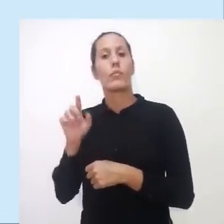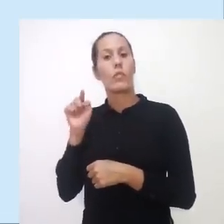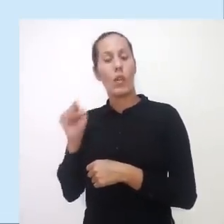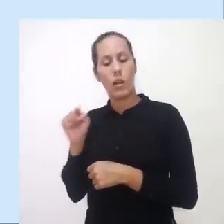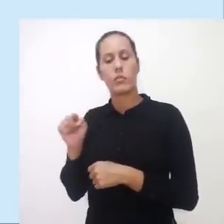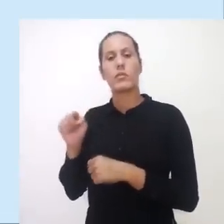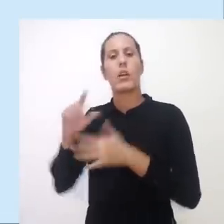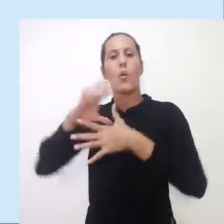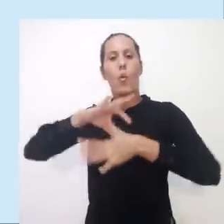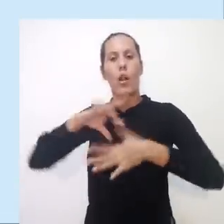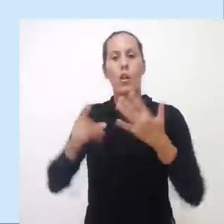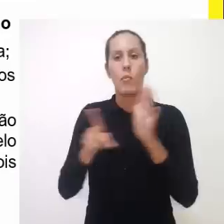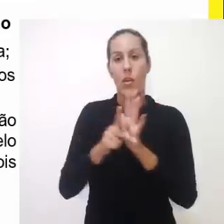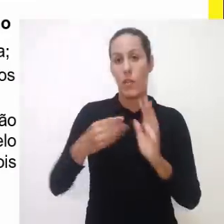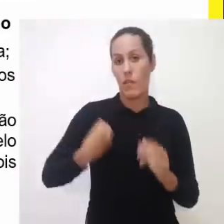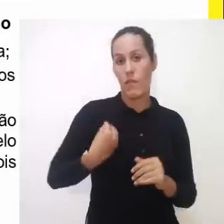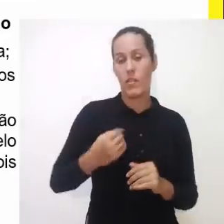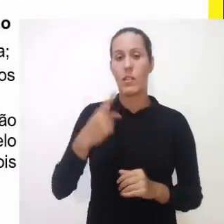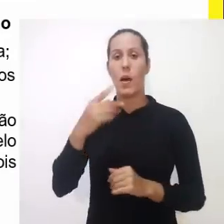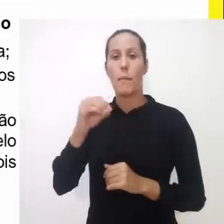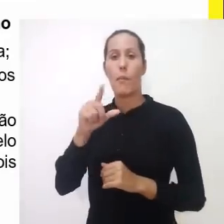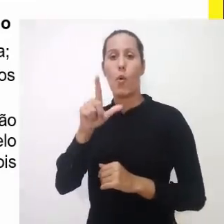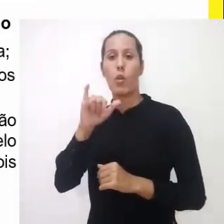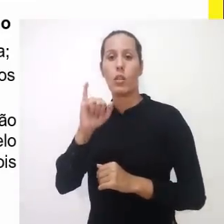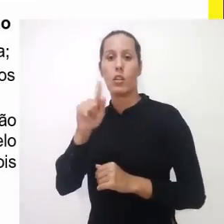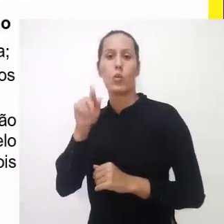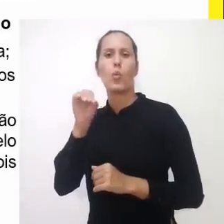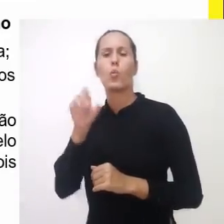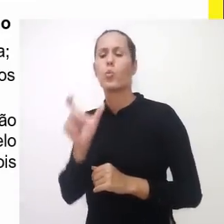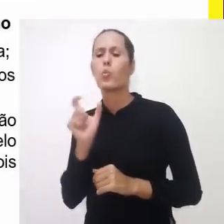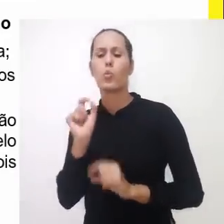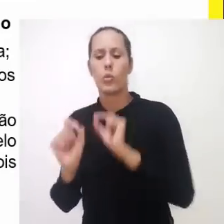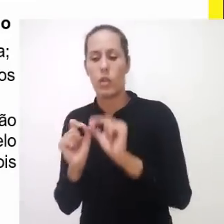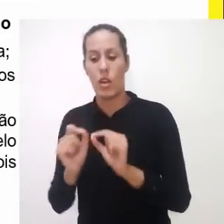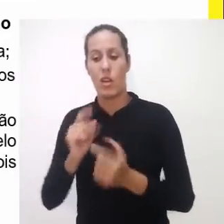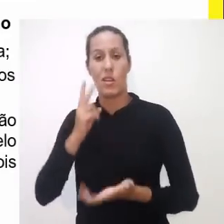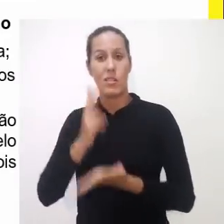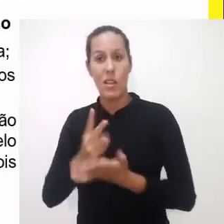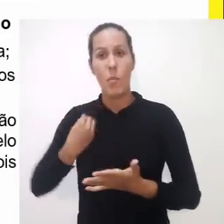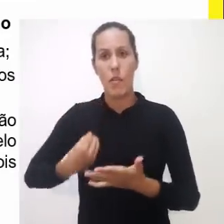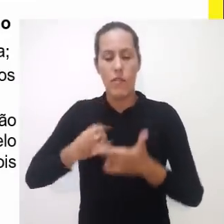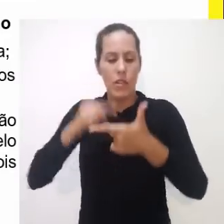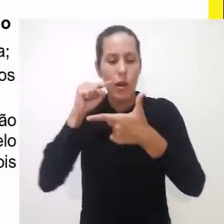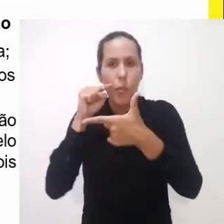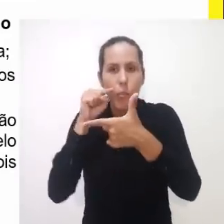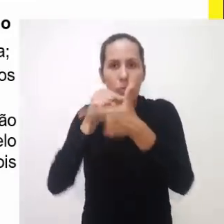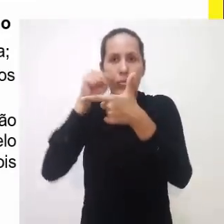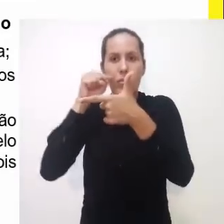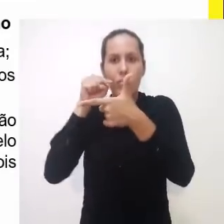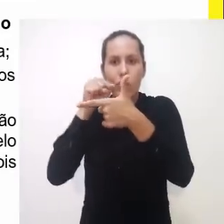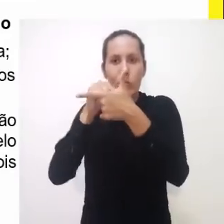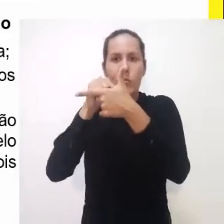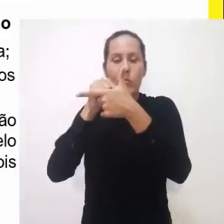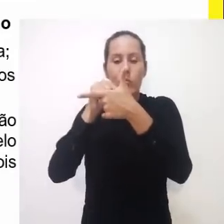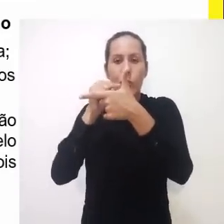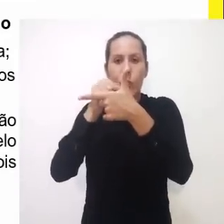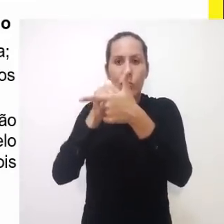do polígono. Então, toda vez o segmento que tem, que liga um vértice, esse segmento é chamado